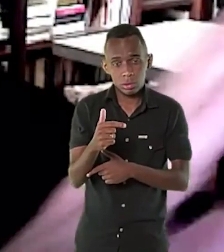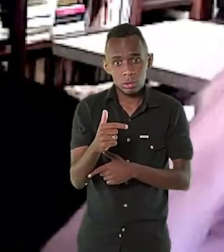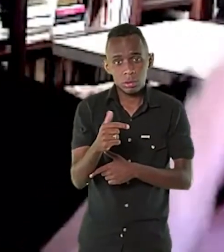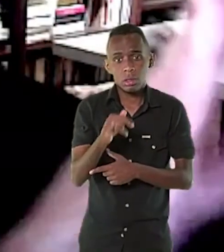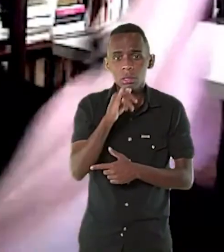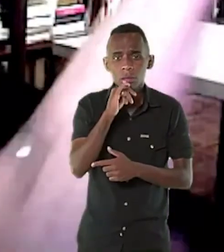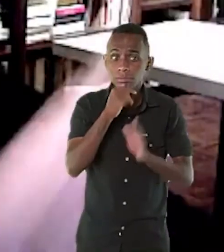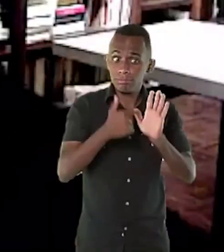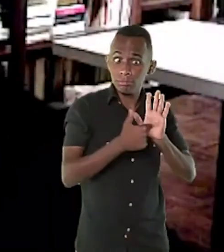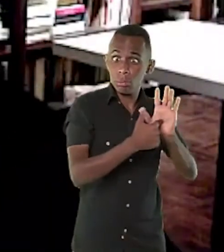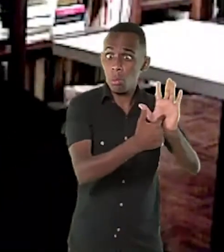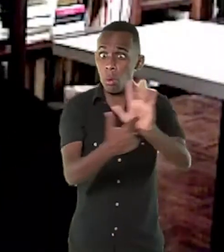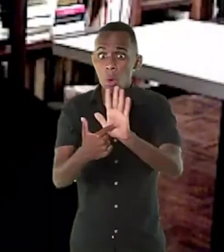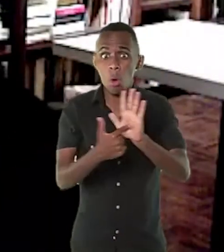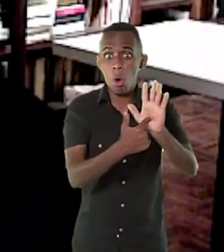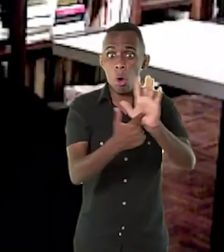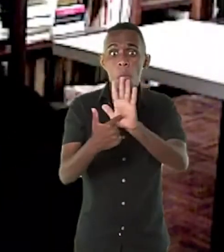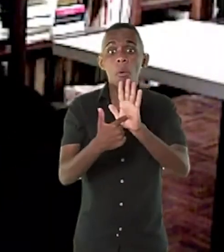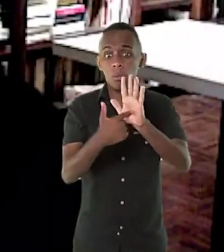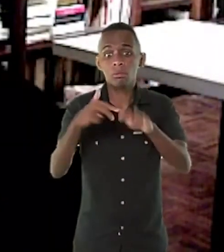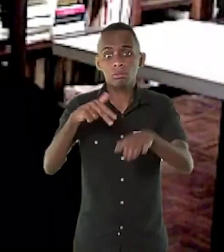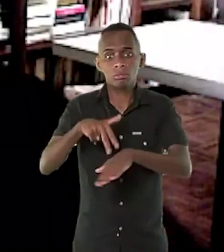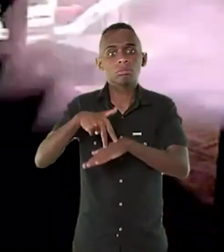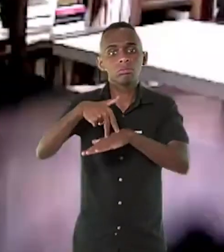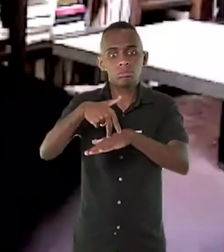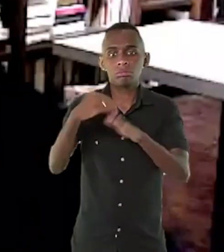superexposição, que as coisas sejam